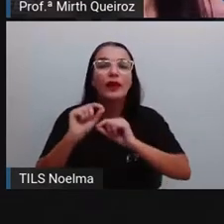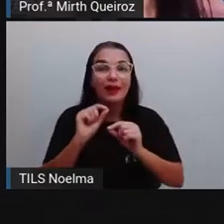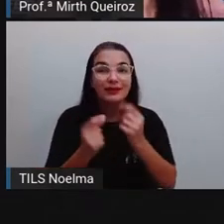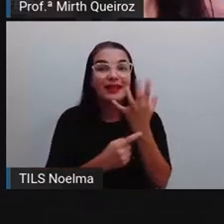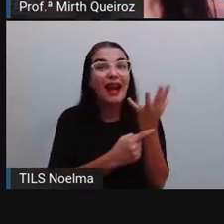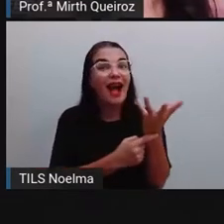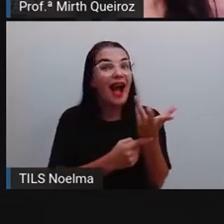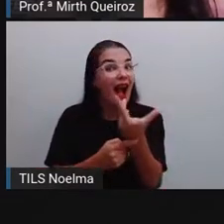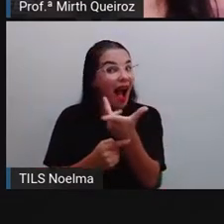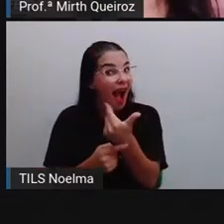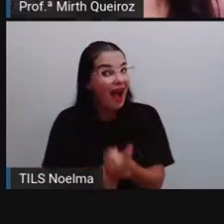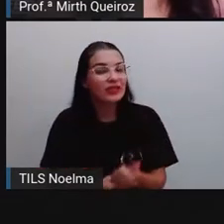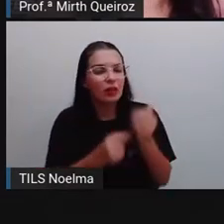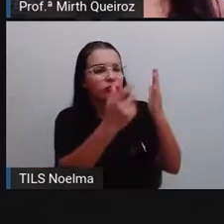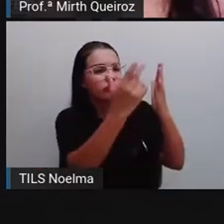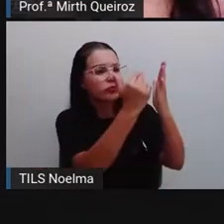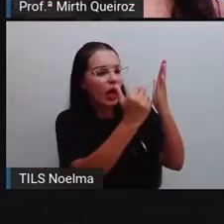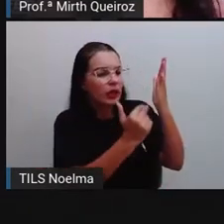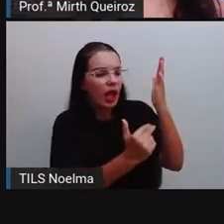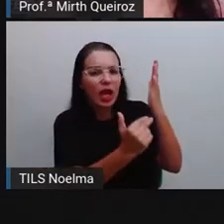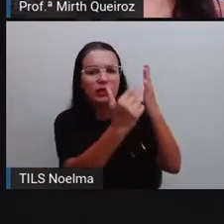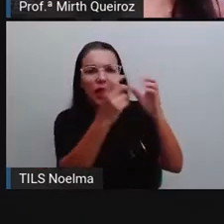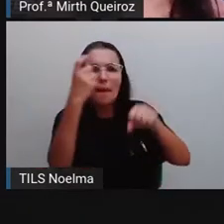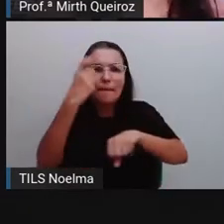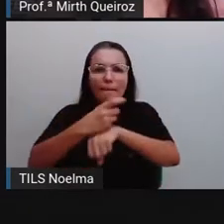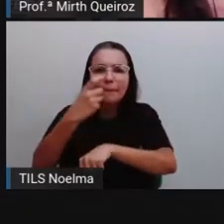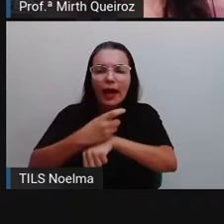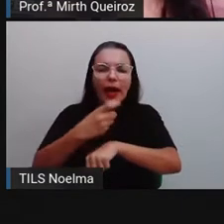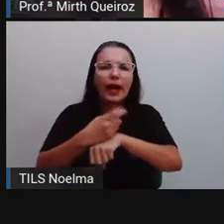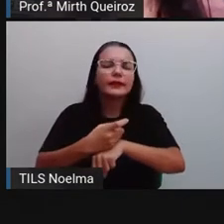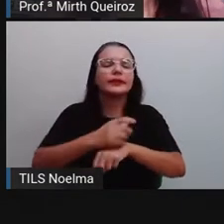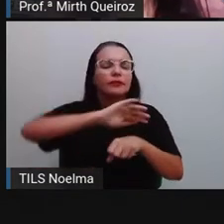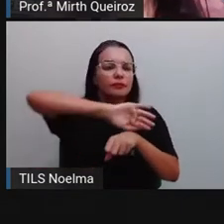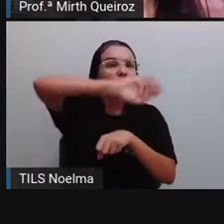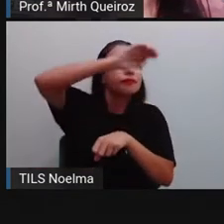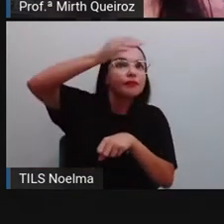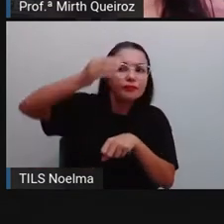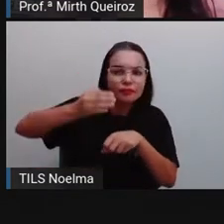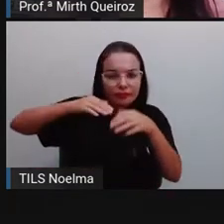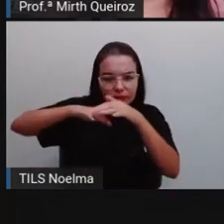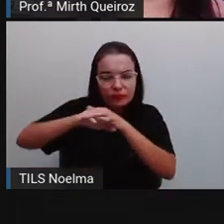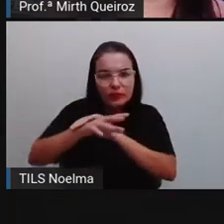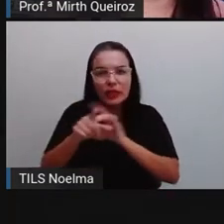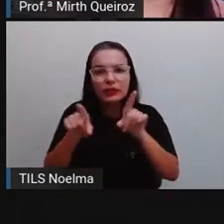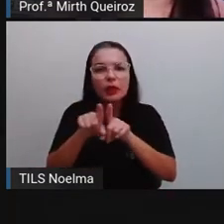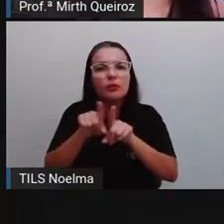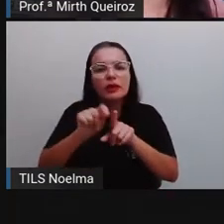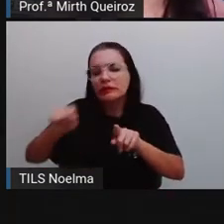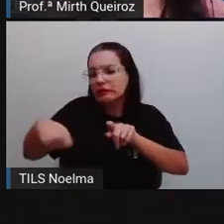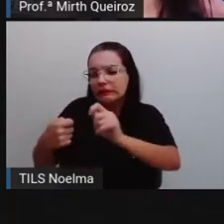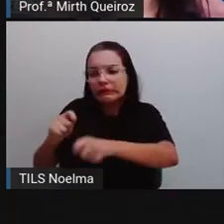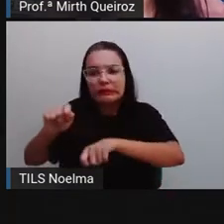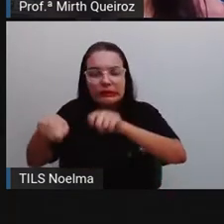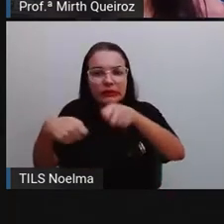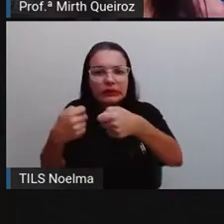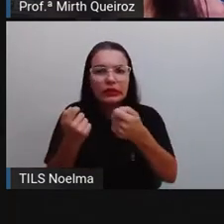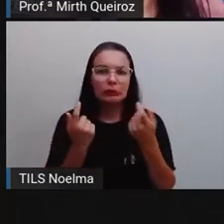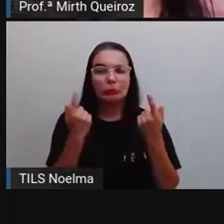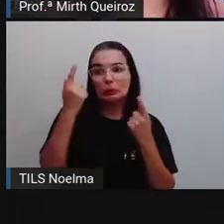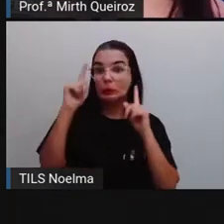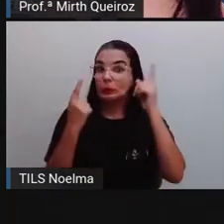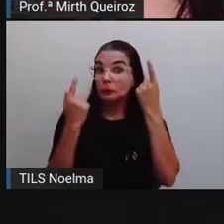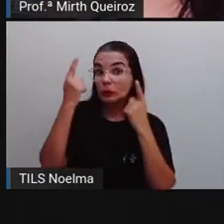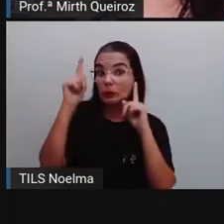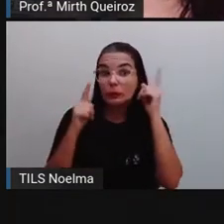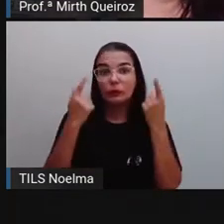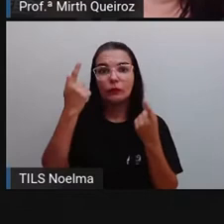arte rupestre, né? As pinturas das cavernas aconteceram por meio de sinais, por meio de gestos,